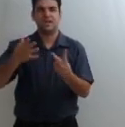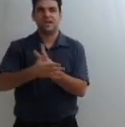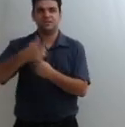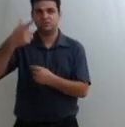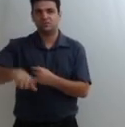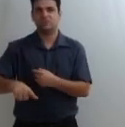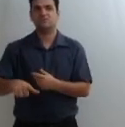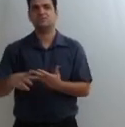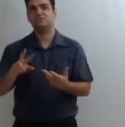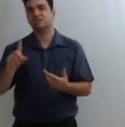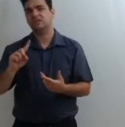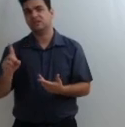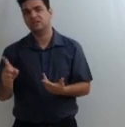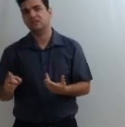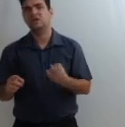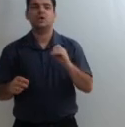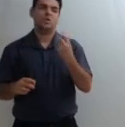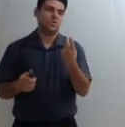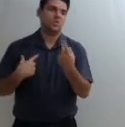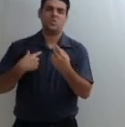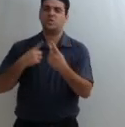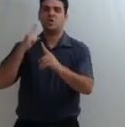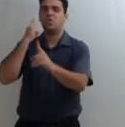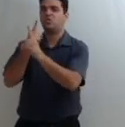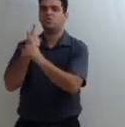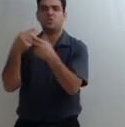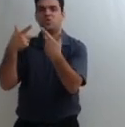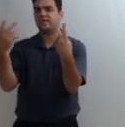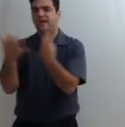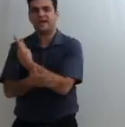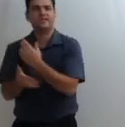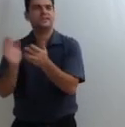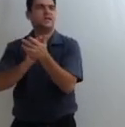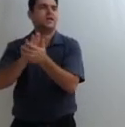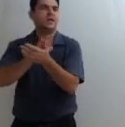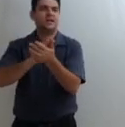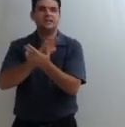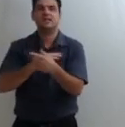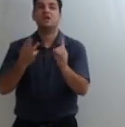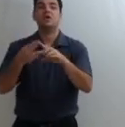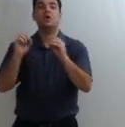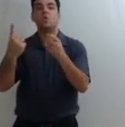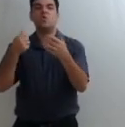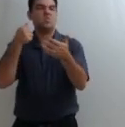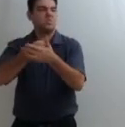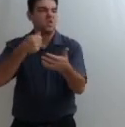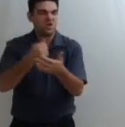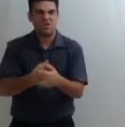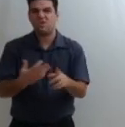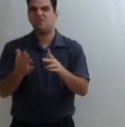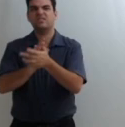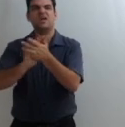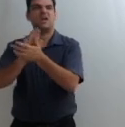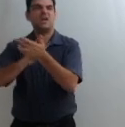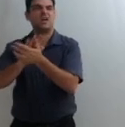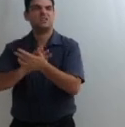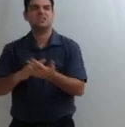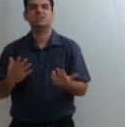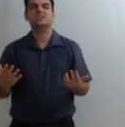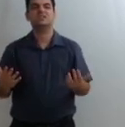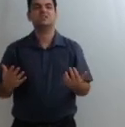pego com nenhum ilícito, nem telefone celular, não desrespeitou nenhum agente penitenciário, ou seja, esse foi um